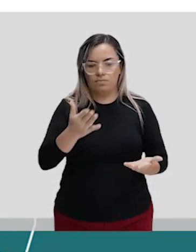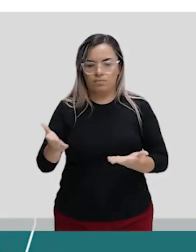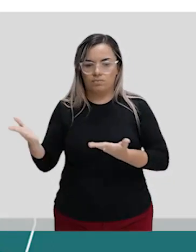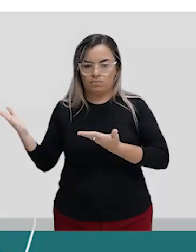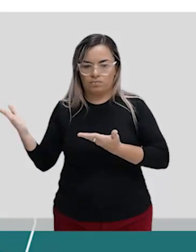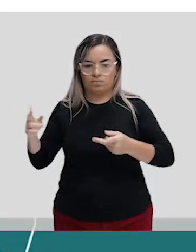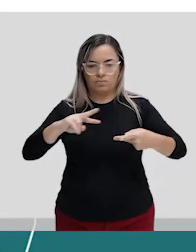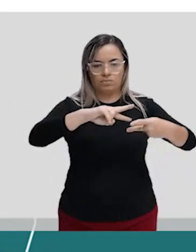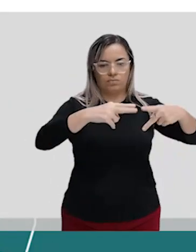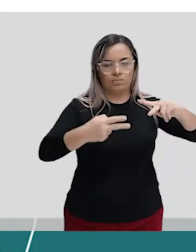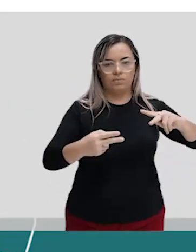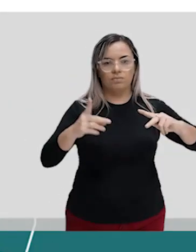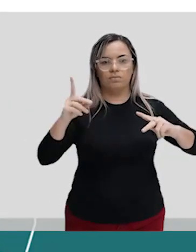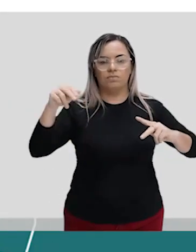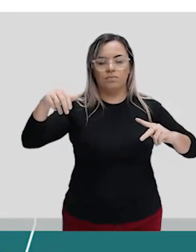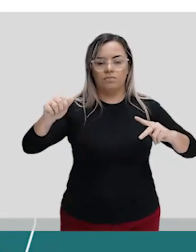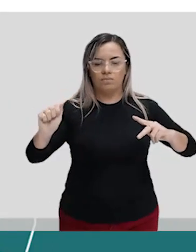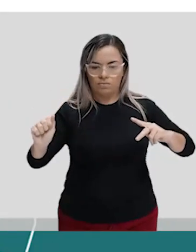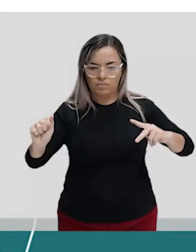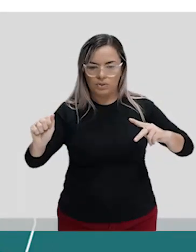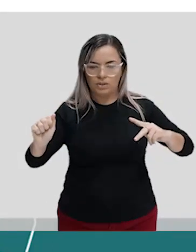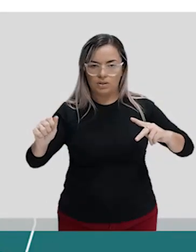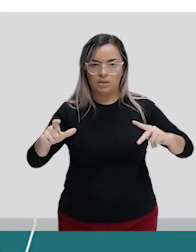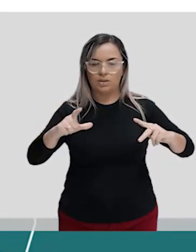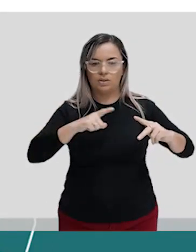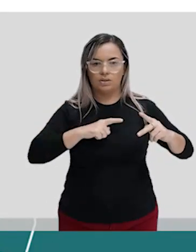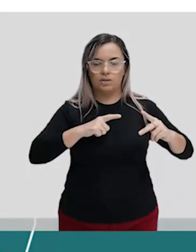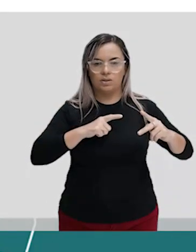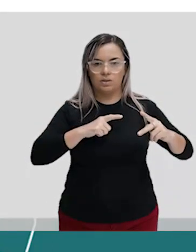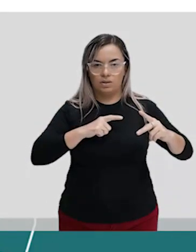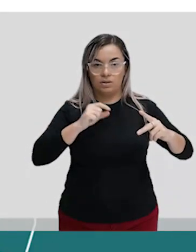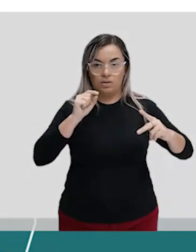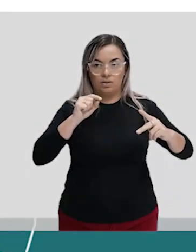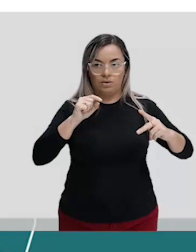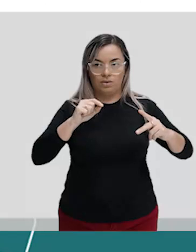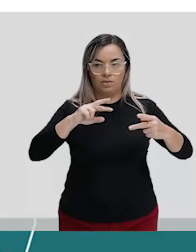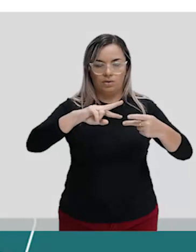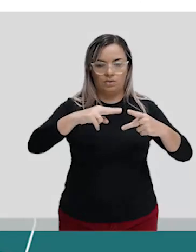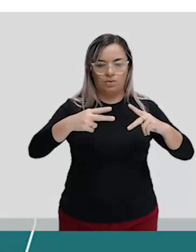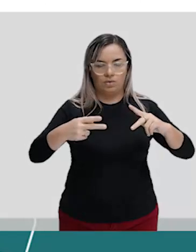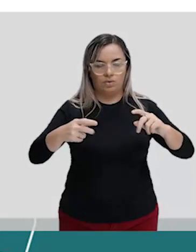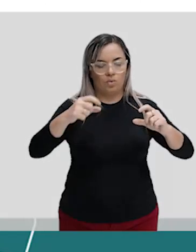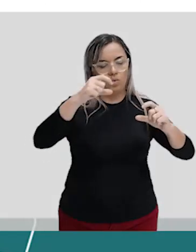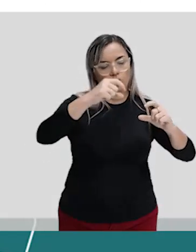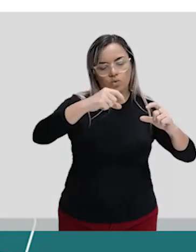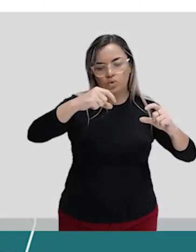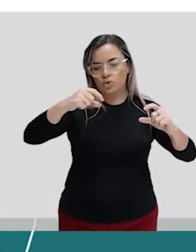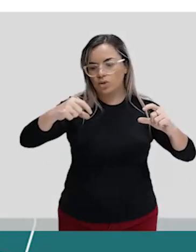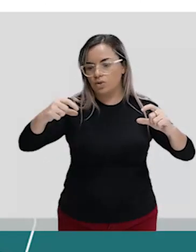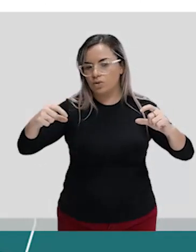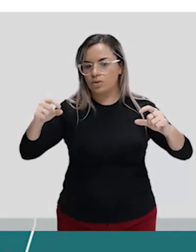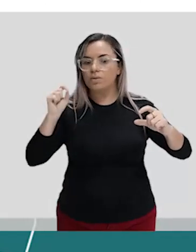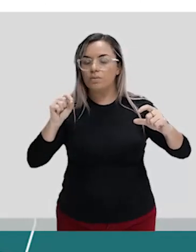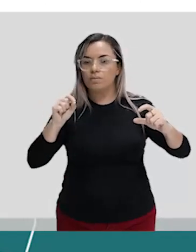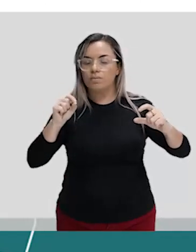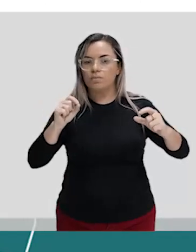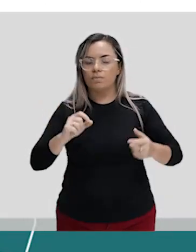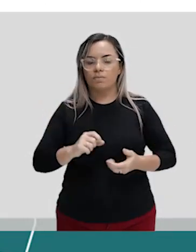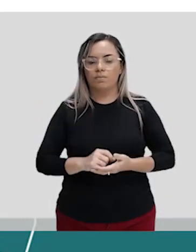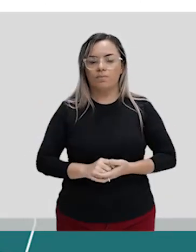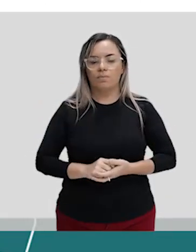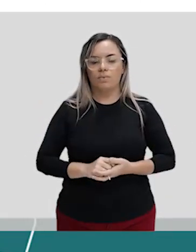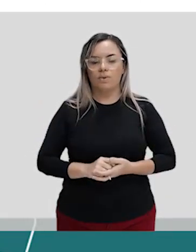DNA. Na molécula de DNA existe o código genético, né? Existe, na verdade, o gene. Esse gene, ele